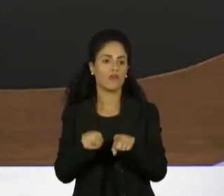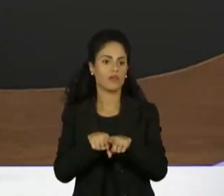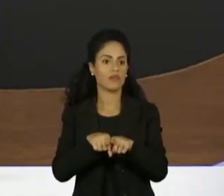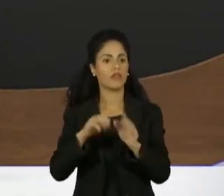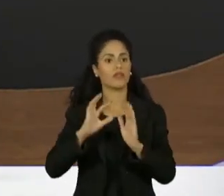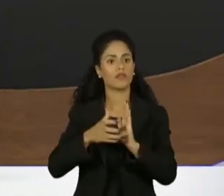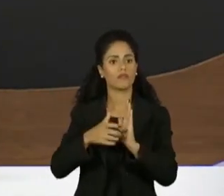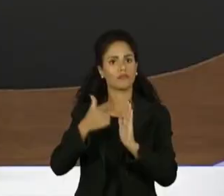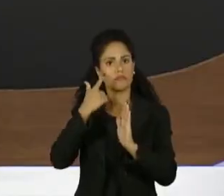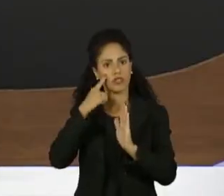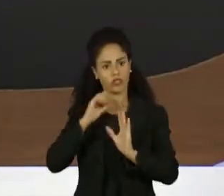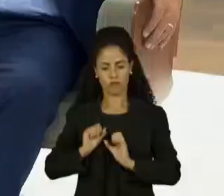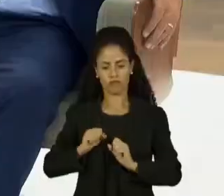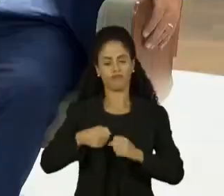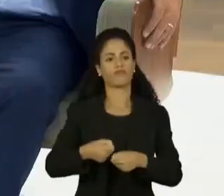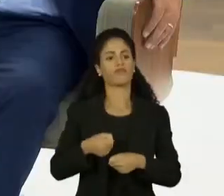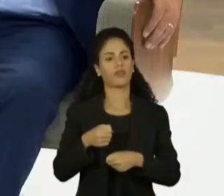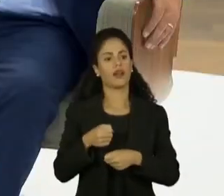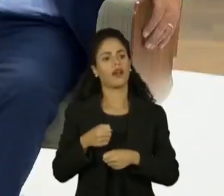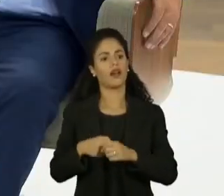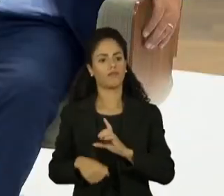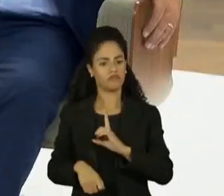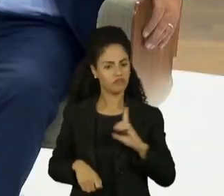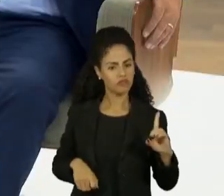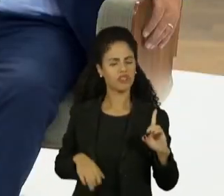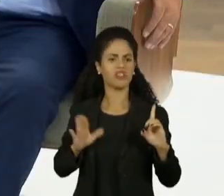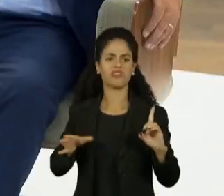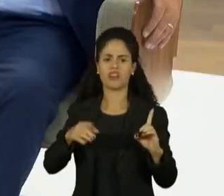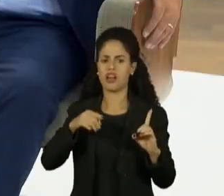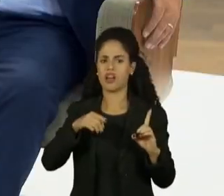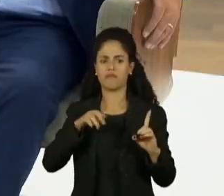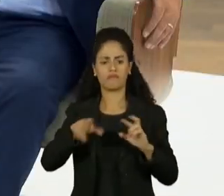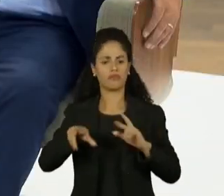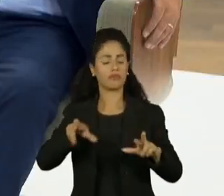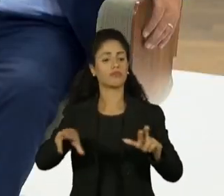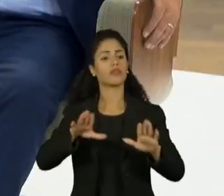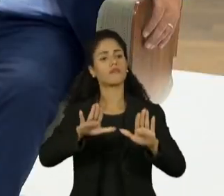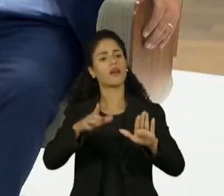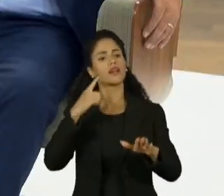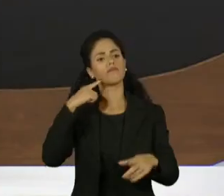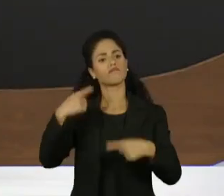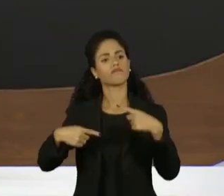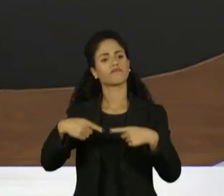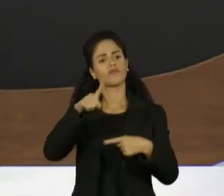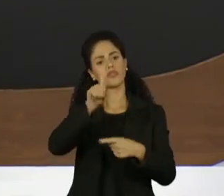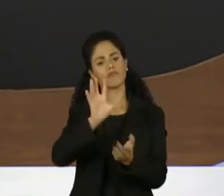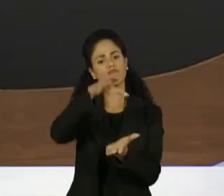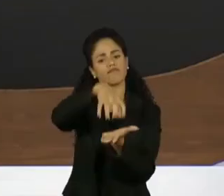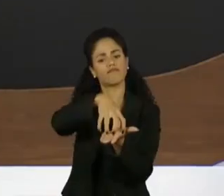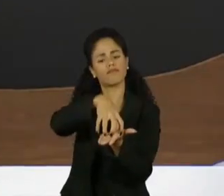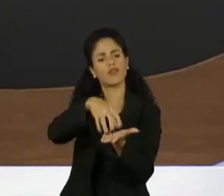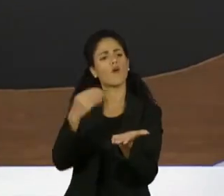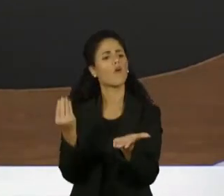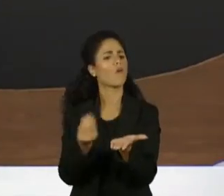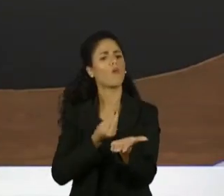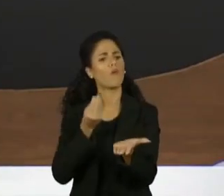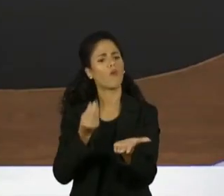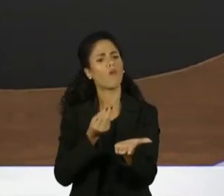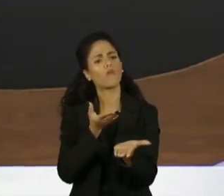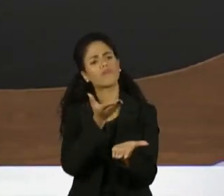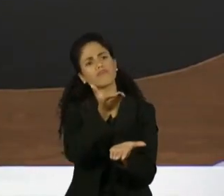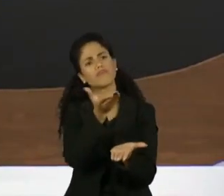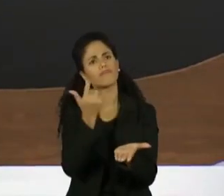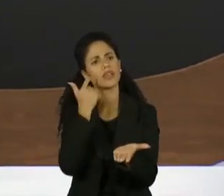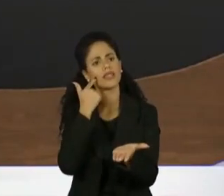à direita, o senhor já defendeu a direita aqui em várias ocasiões. O senhor era um político de centro. Como se deu essa